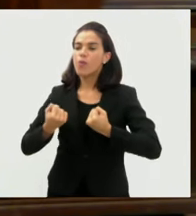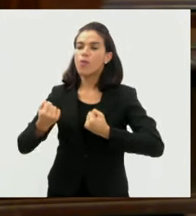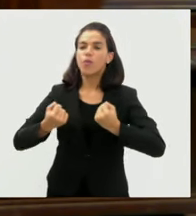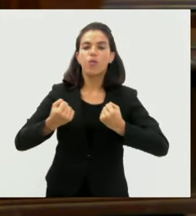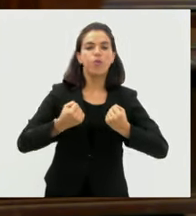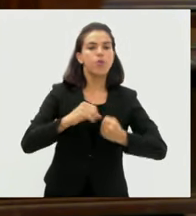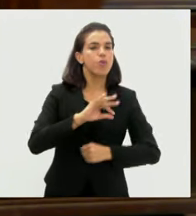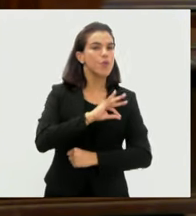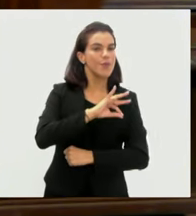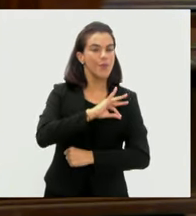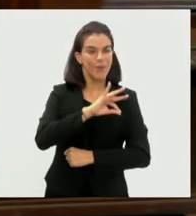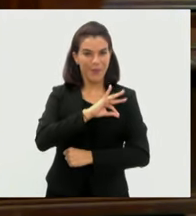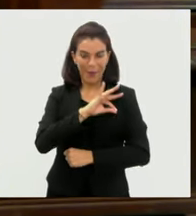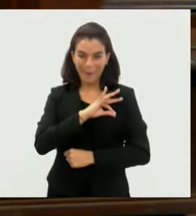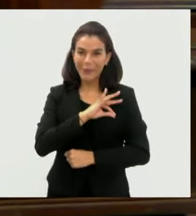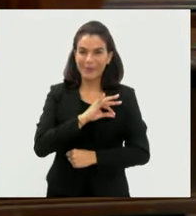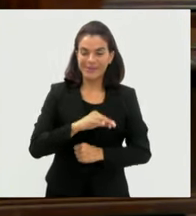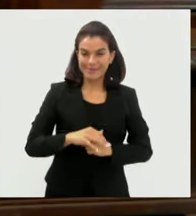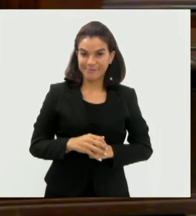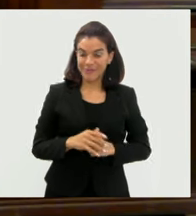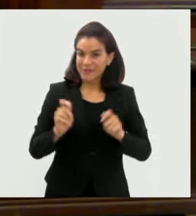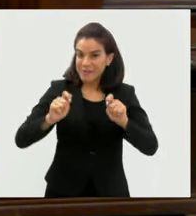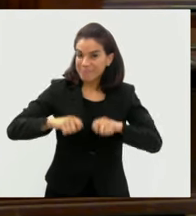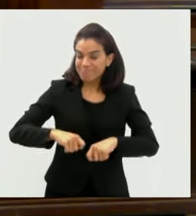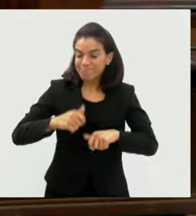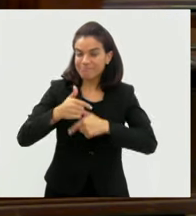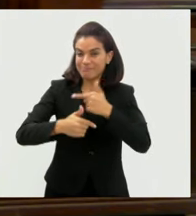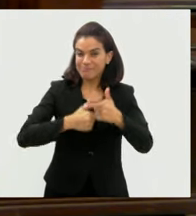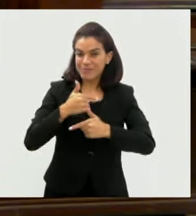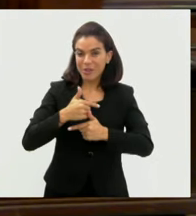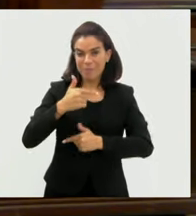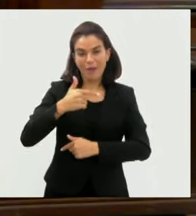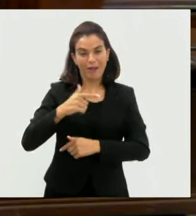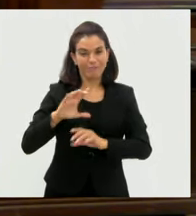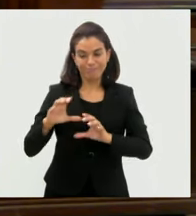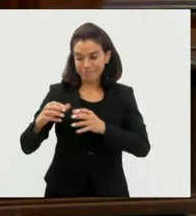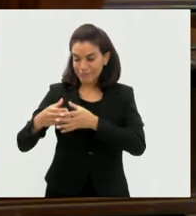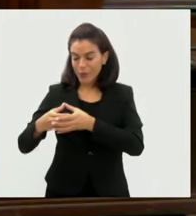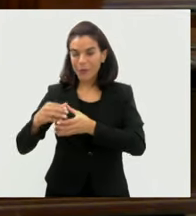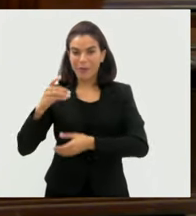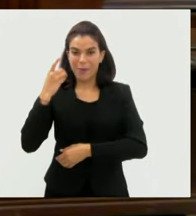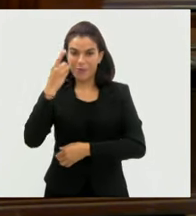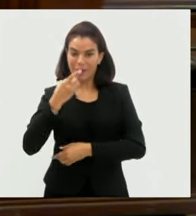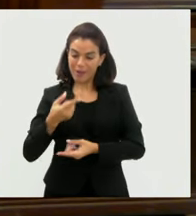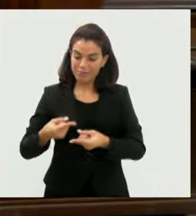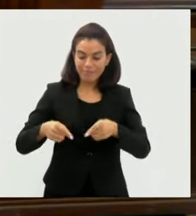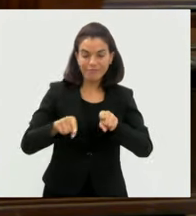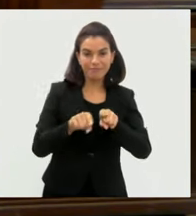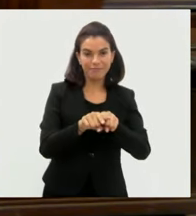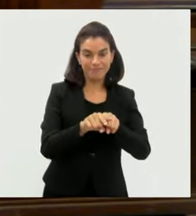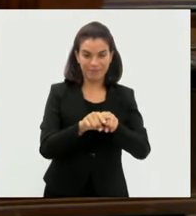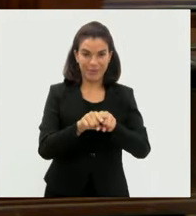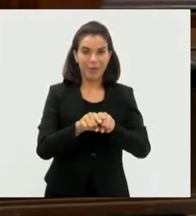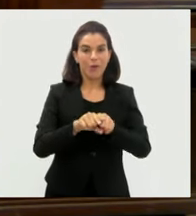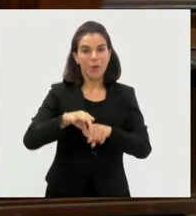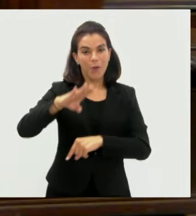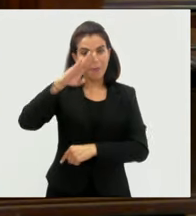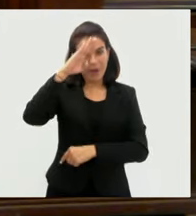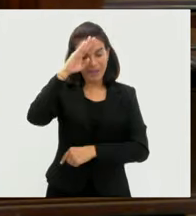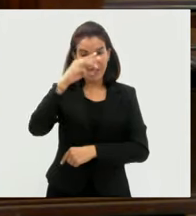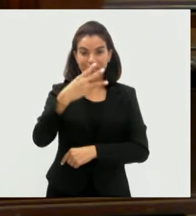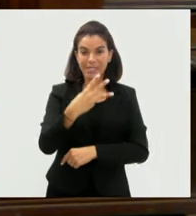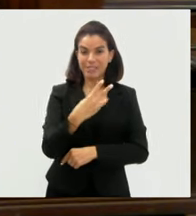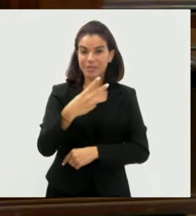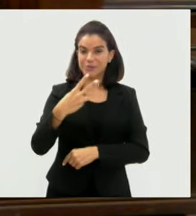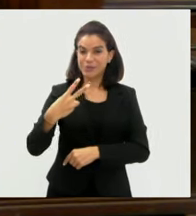isso foi possível com o nosso trabalho como deputado, em parceria com o batalhão, o 32º